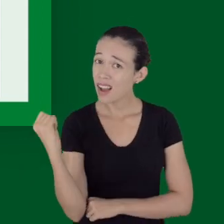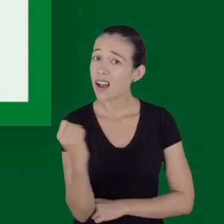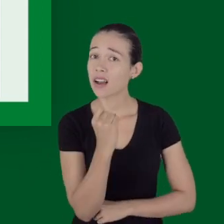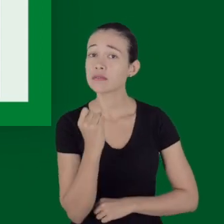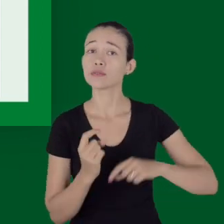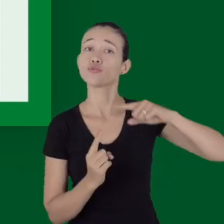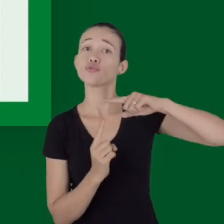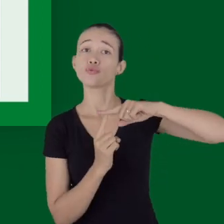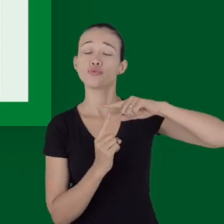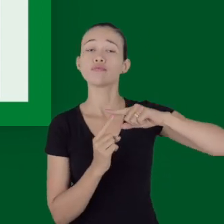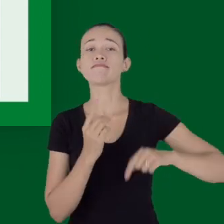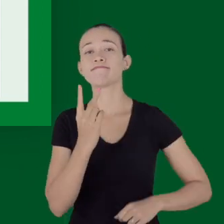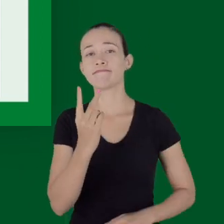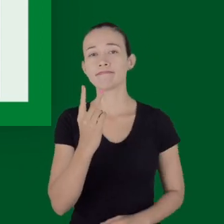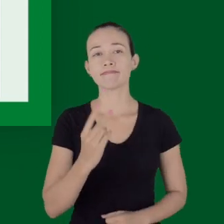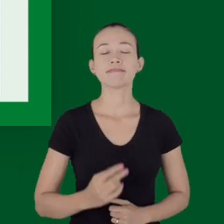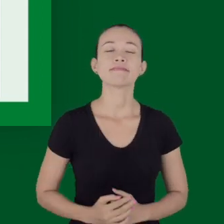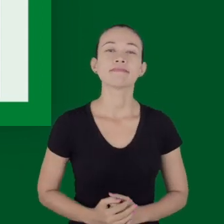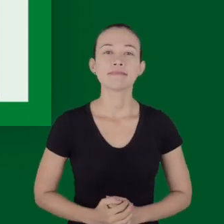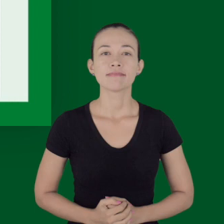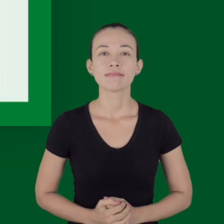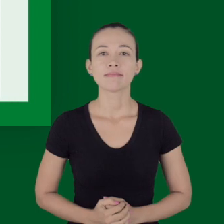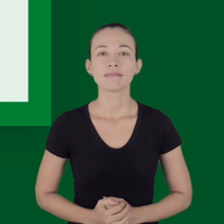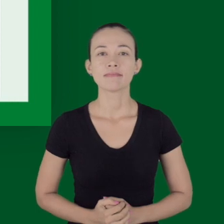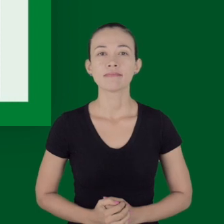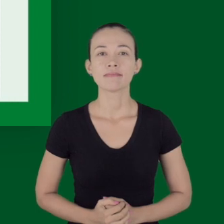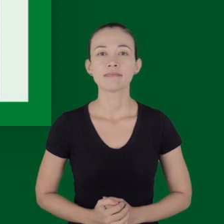uma hipoglicemia grave, ou grau 2.